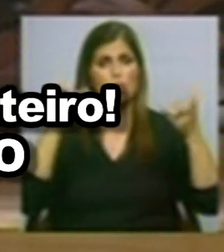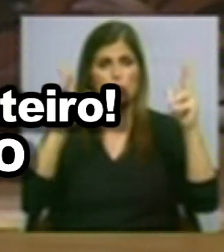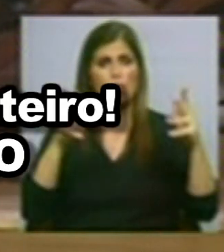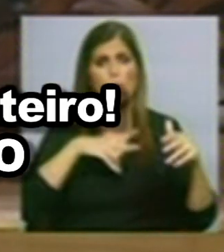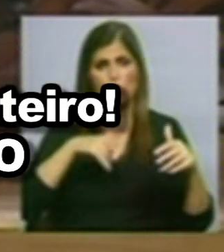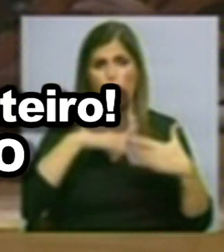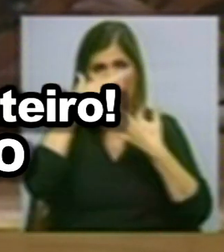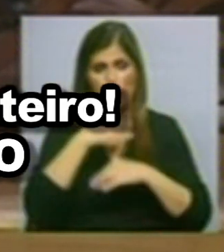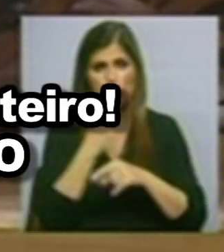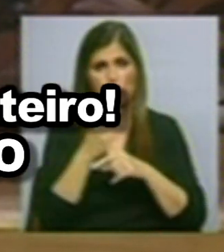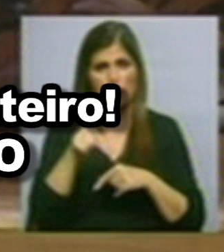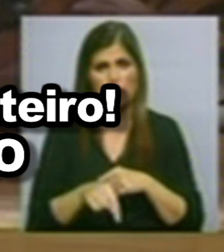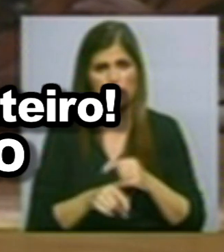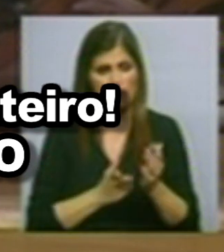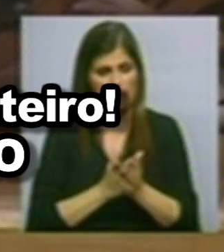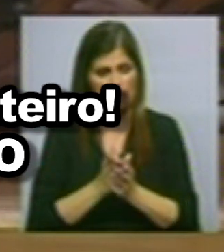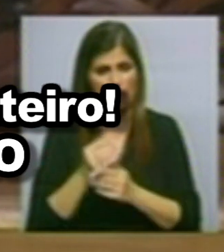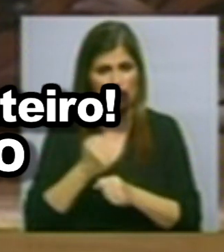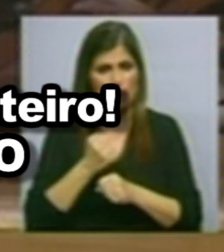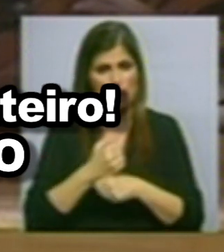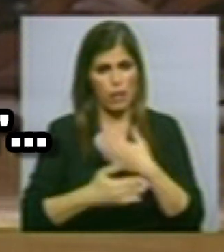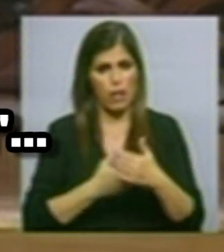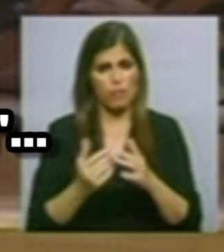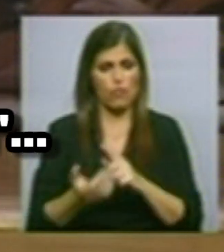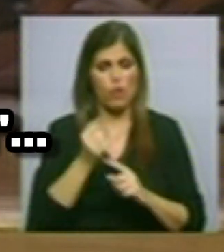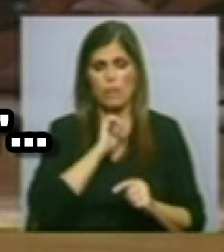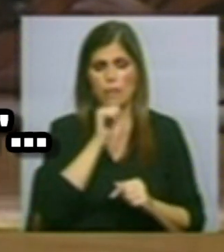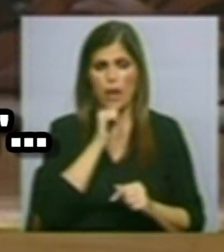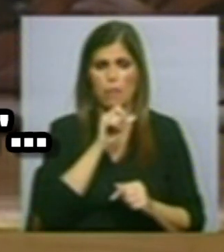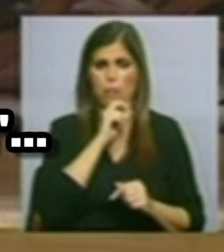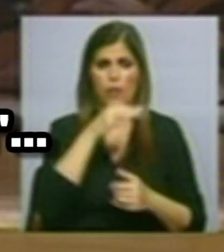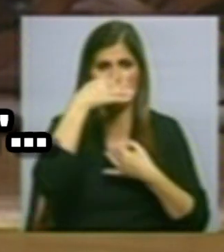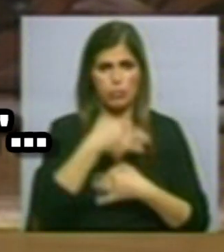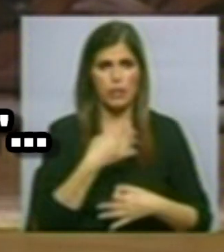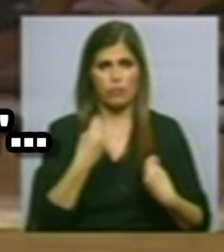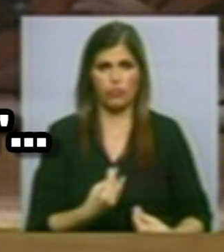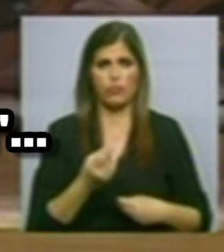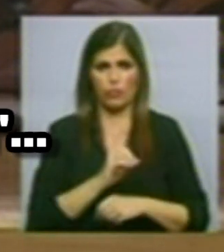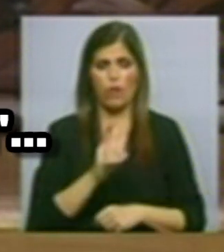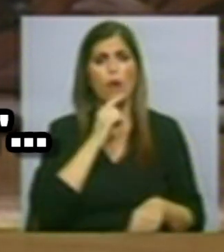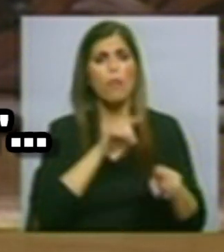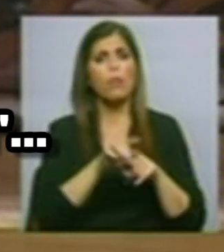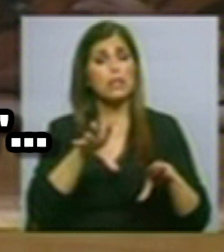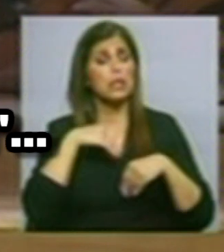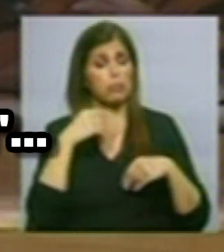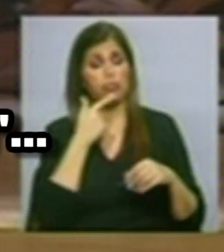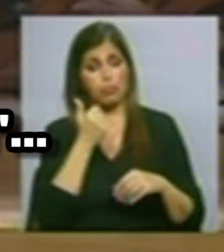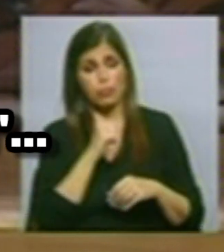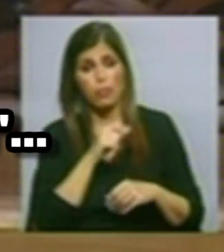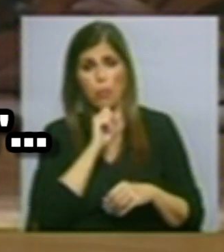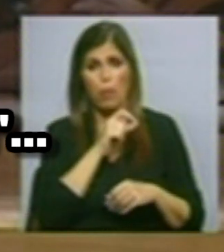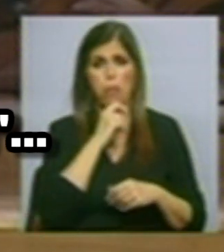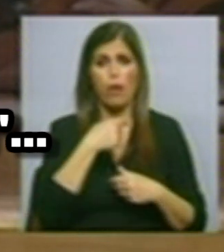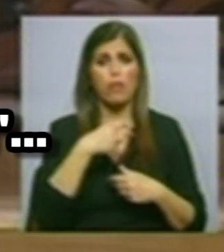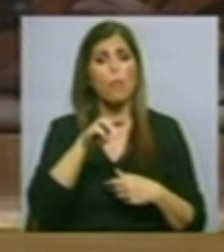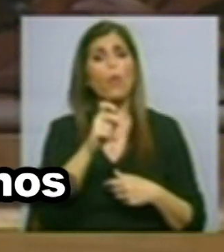porque esse ainda vai ser a nossa missão de o concretizar. Pode não ser correto, pode não ser politicamente aceitável, pode nem ser